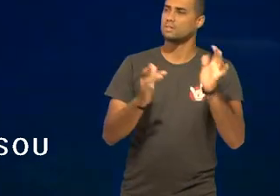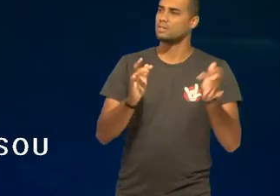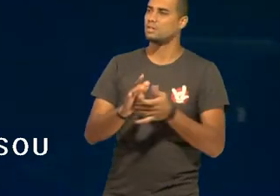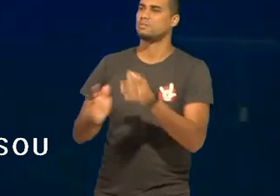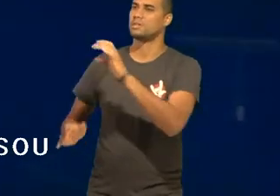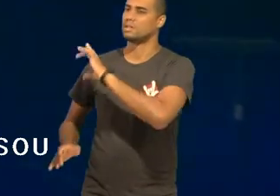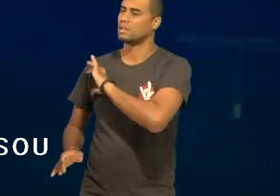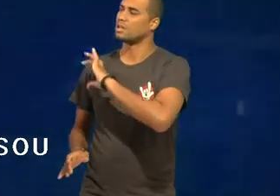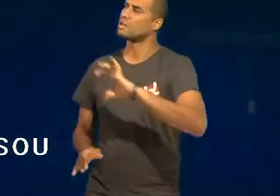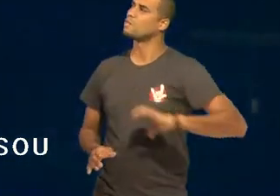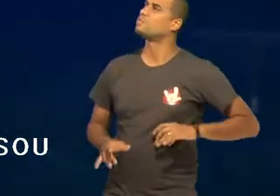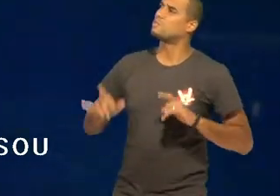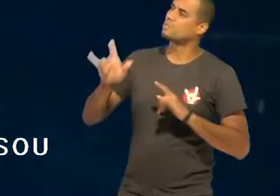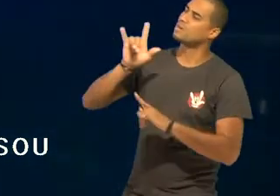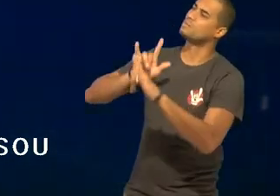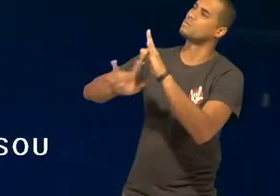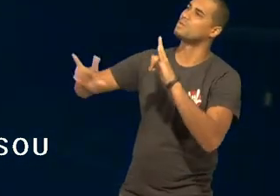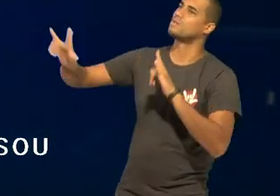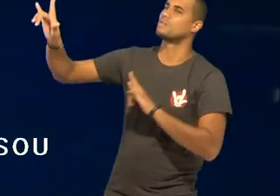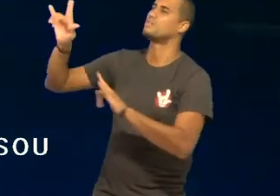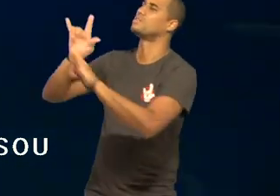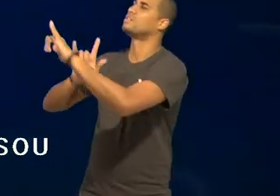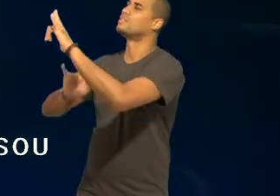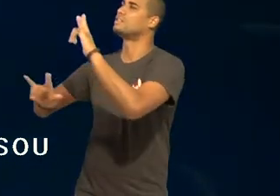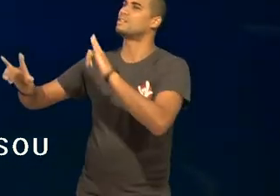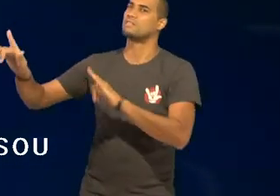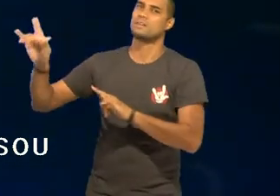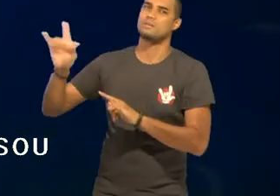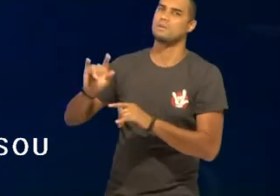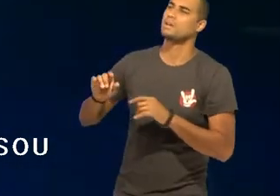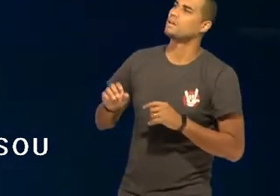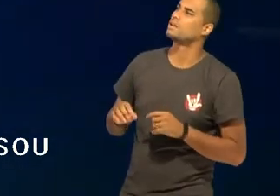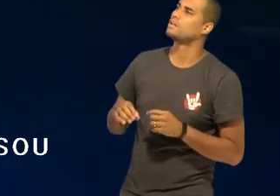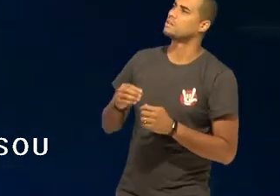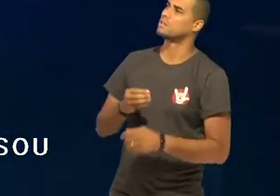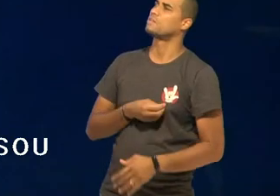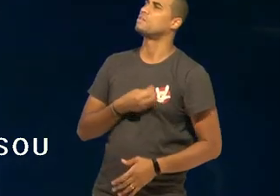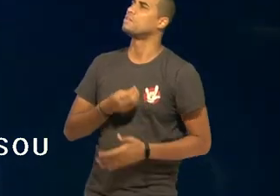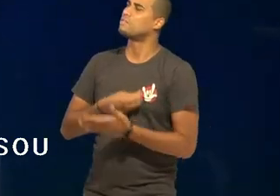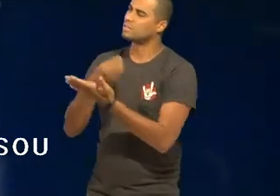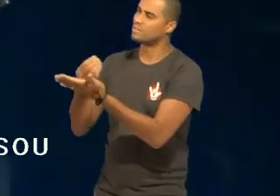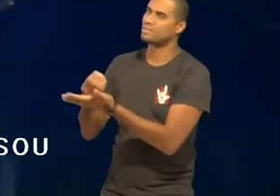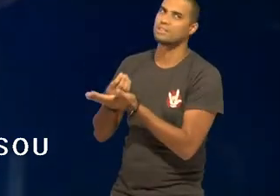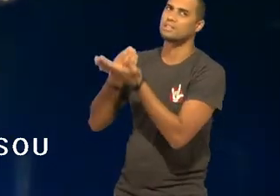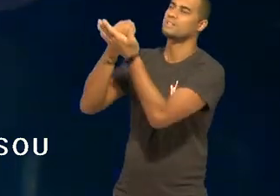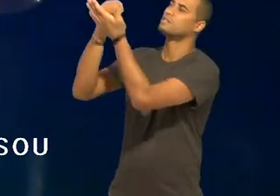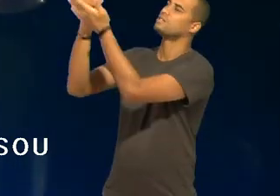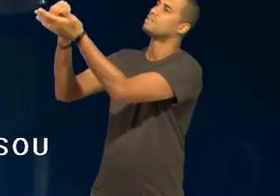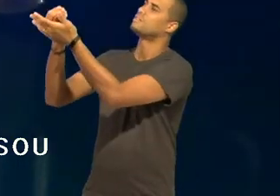Cristo em mim é o amor. Então amar é